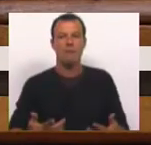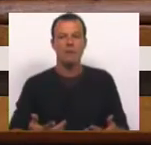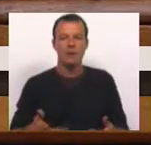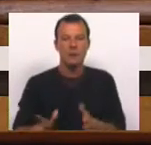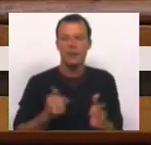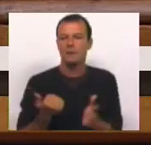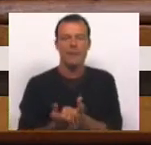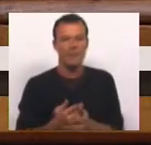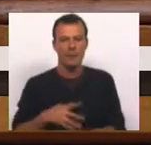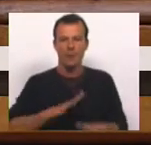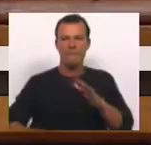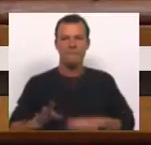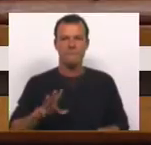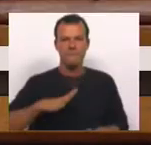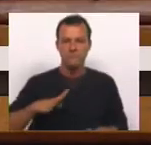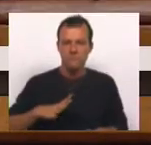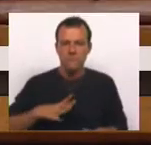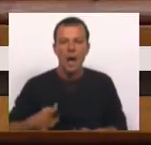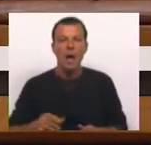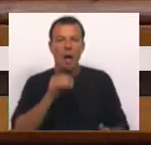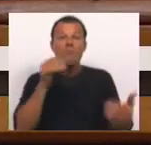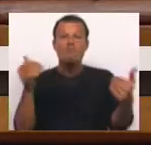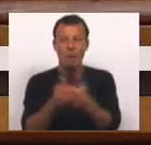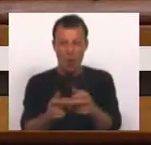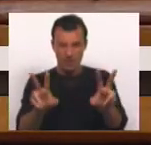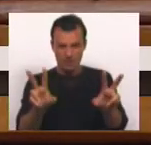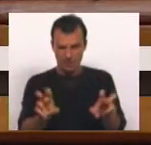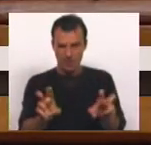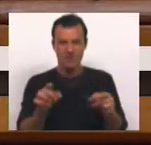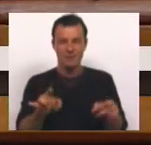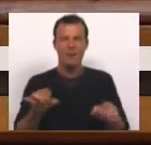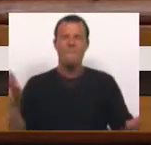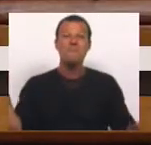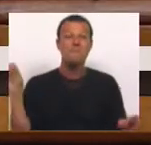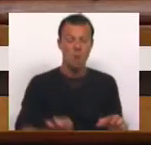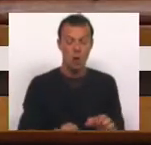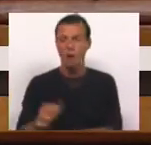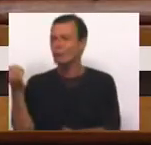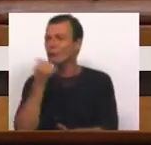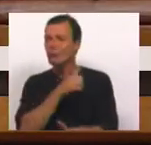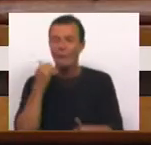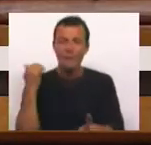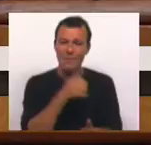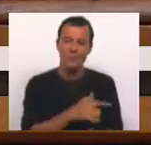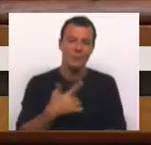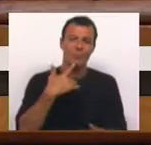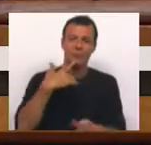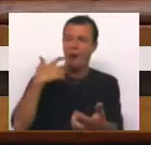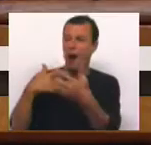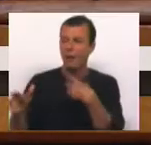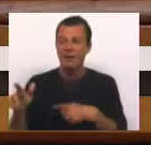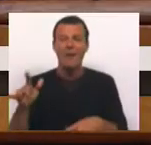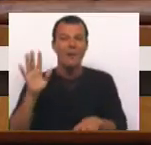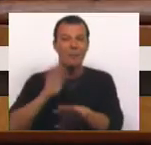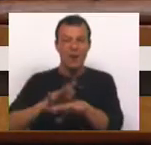é sempre assustador. A morte é mais temível do que o sofrimento totalmente atroz decorrente